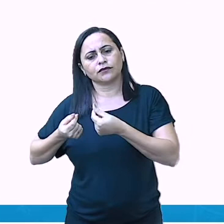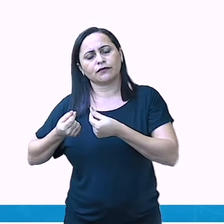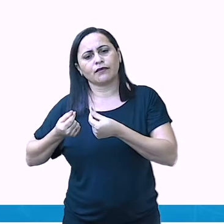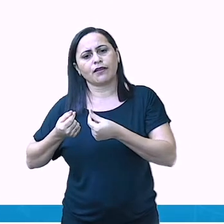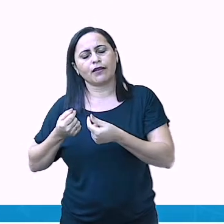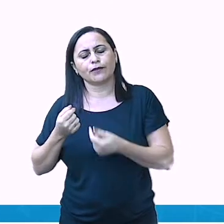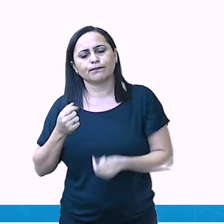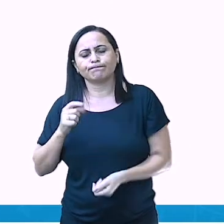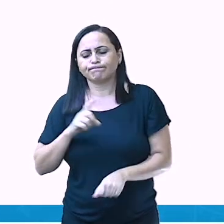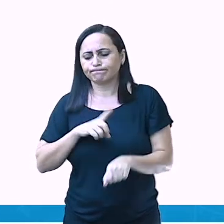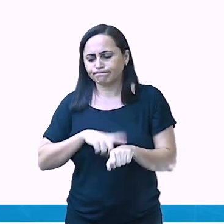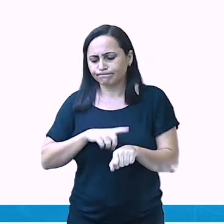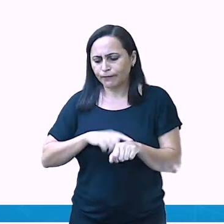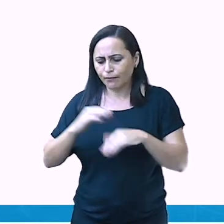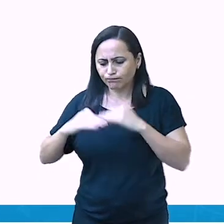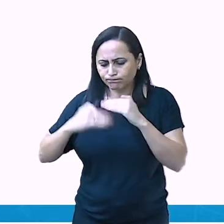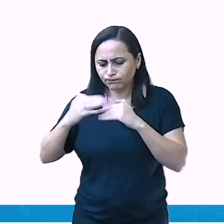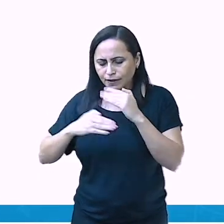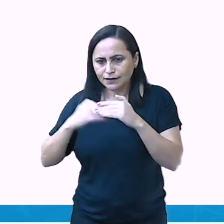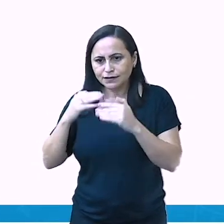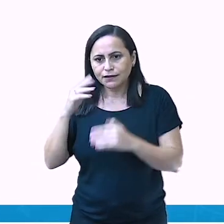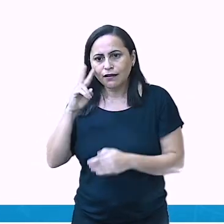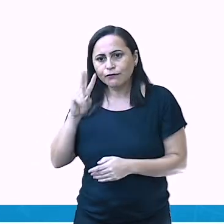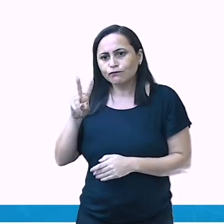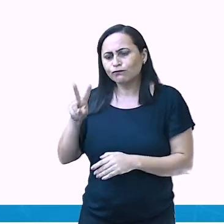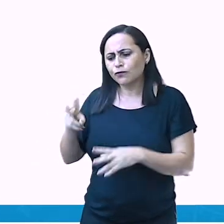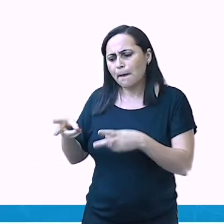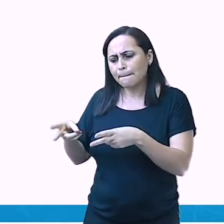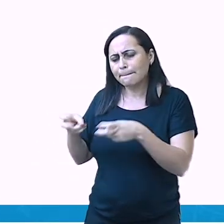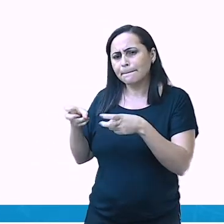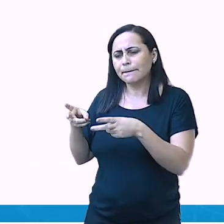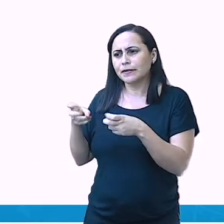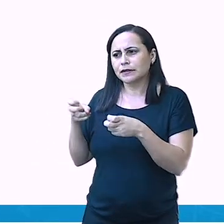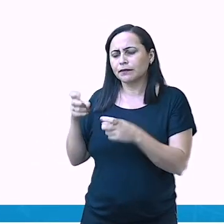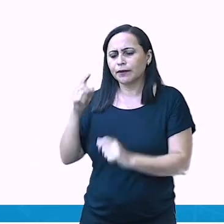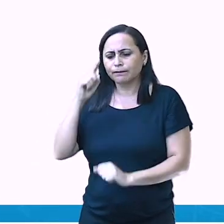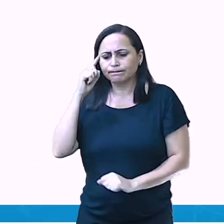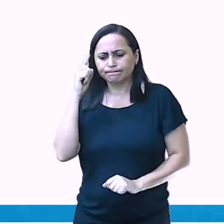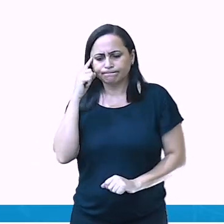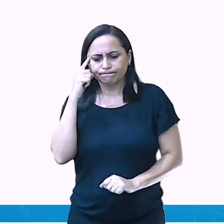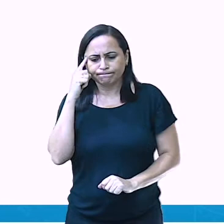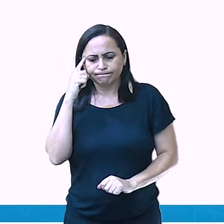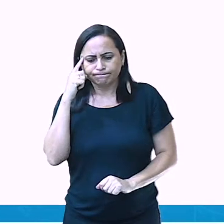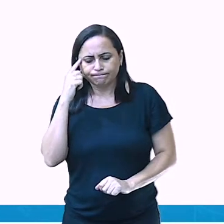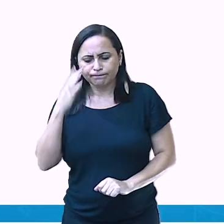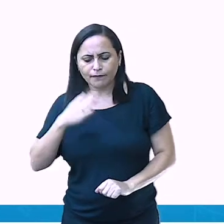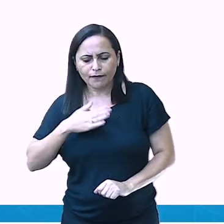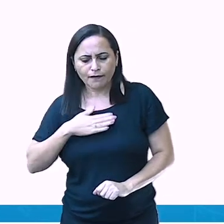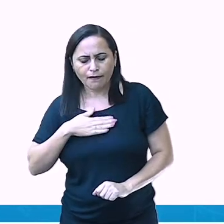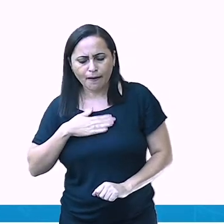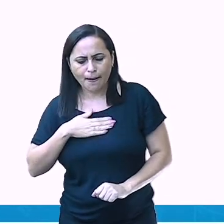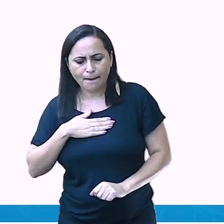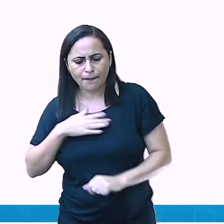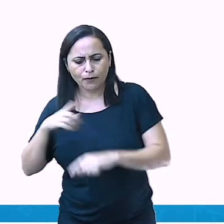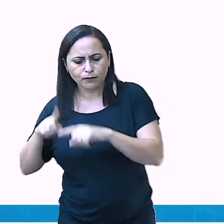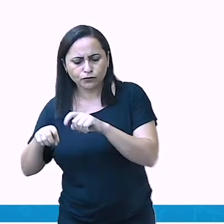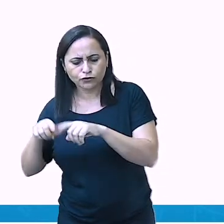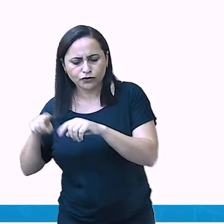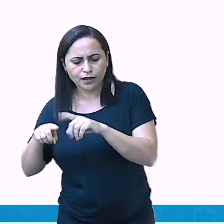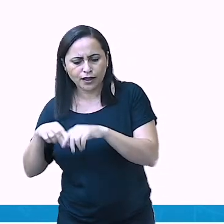seguinte: bom, eu acho que a minha vaca vale mais do que aquele peixe. Então eles começaram a atribuir o